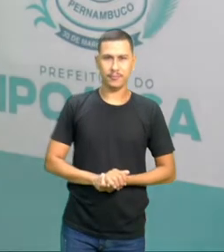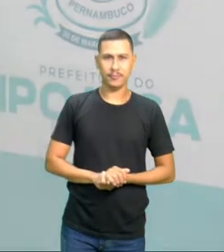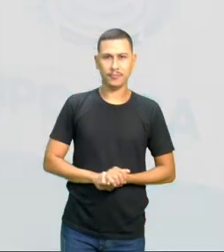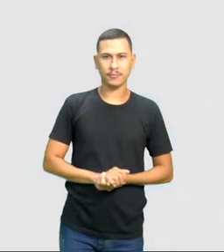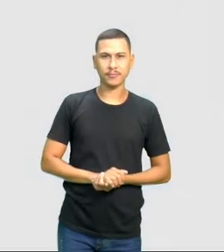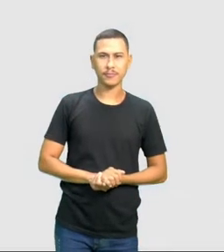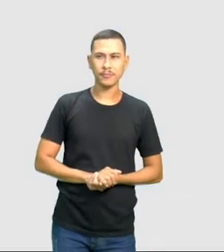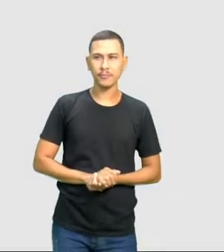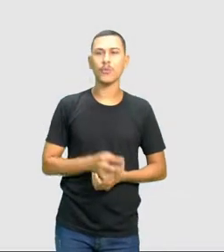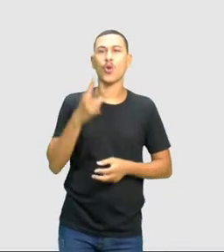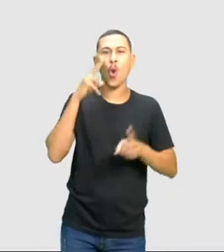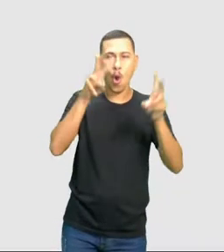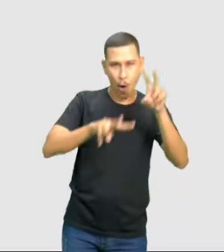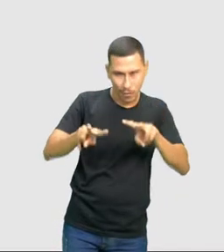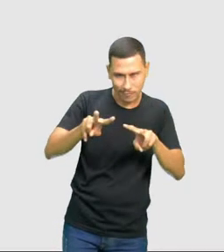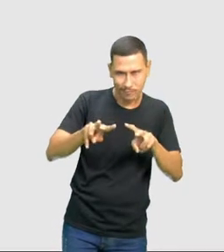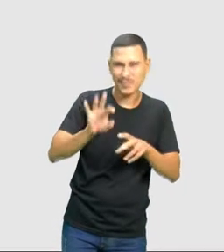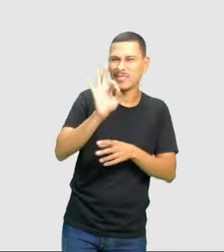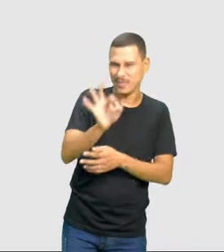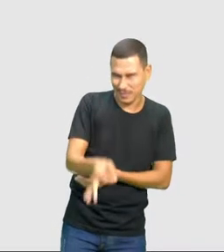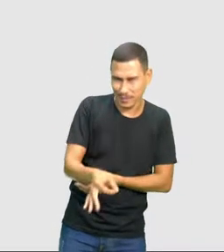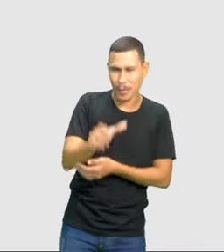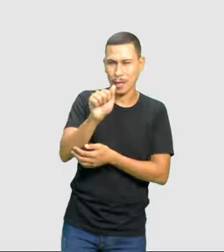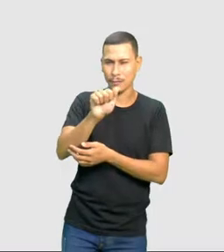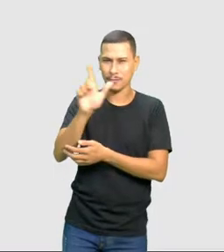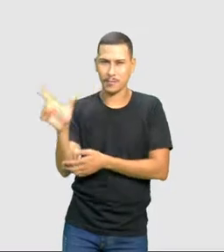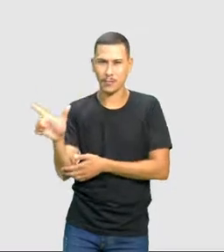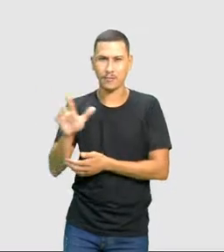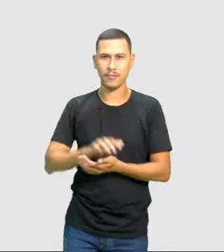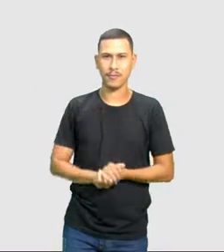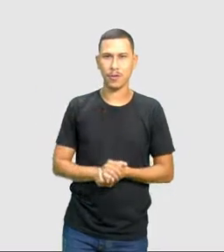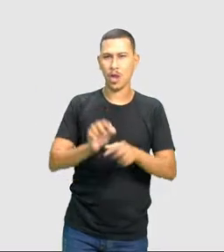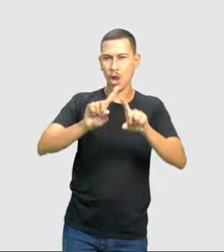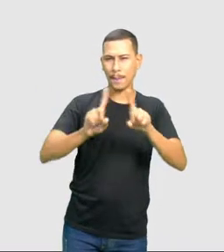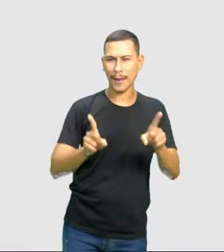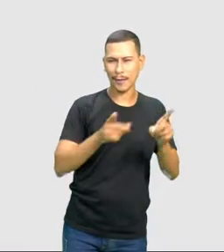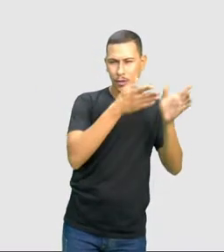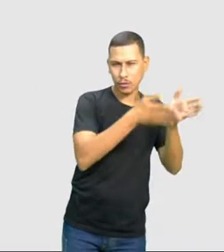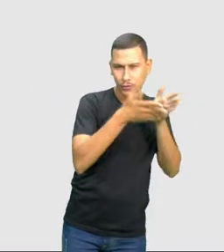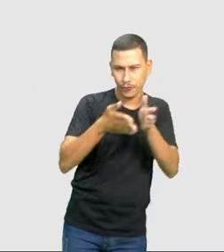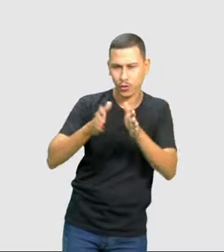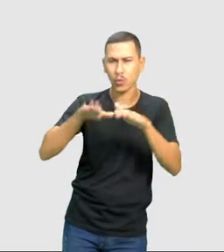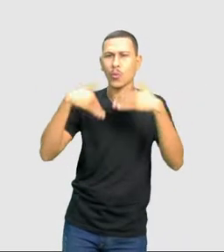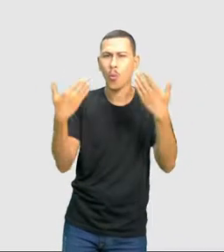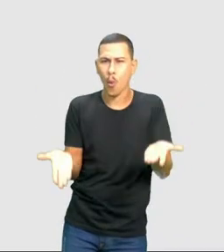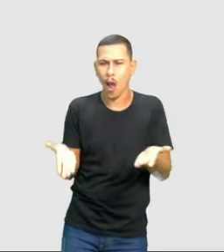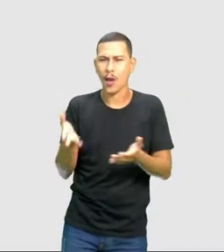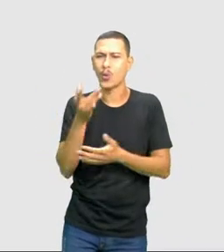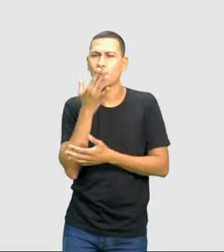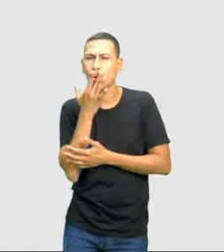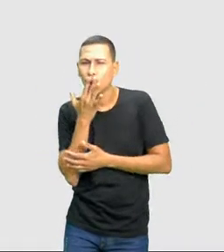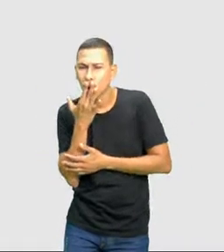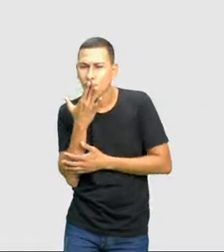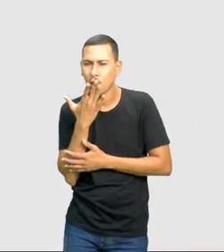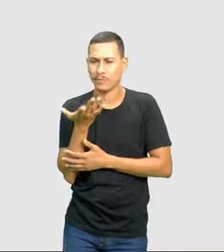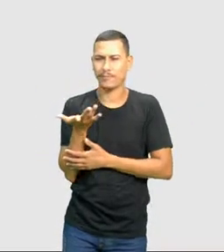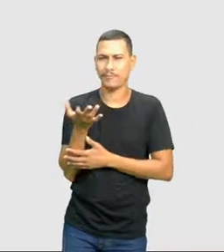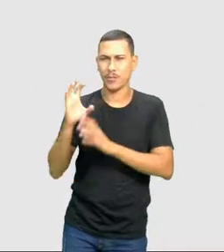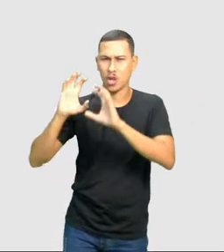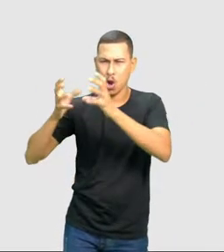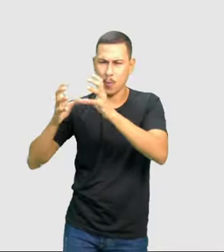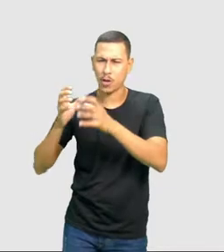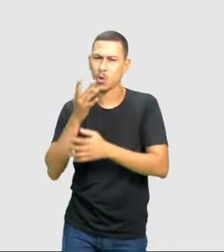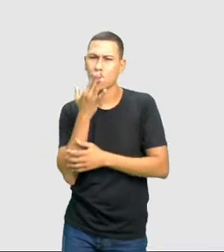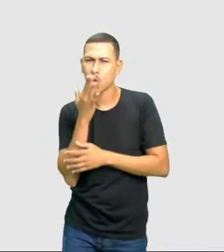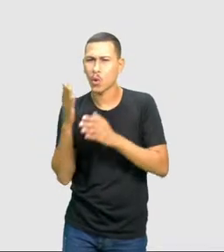Seria a azul. E no intervalo, qual é a bola que vai entrar? É a menor. De que